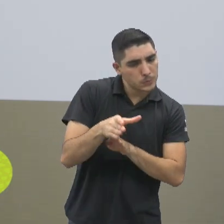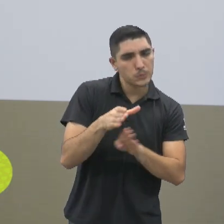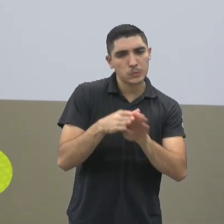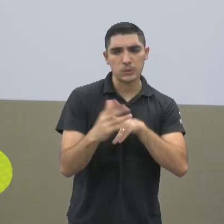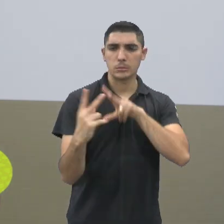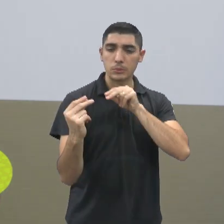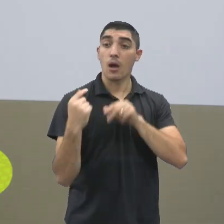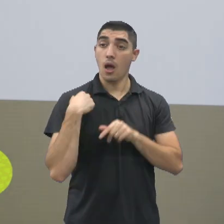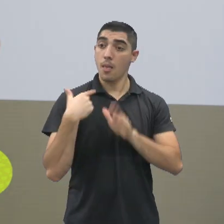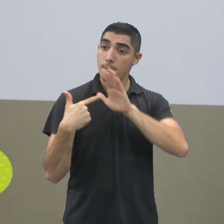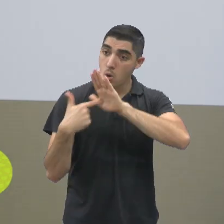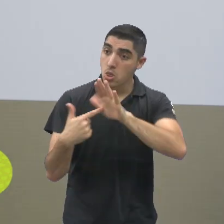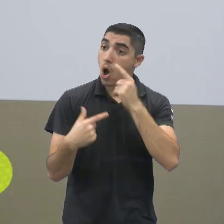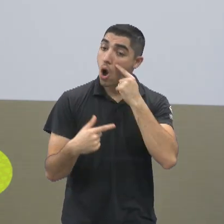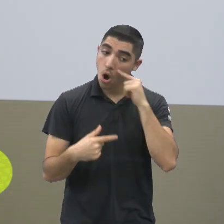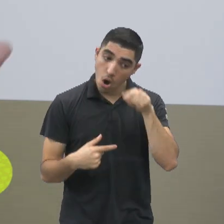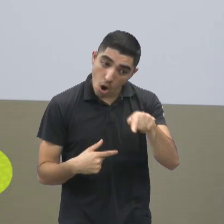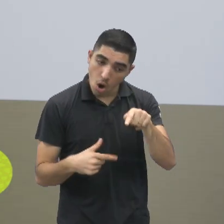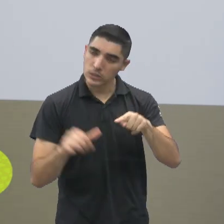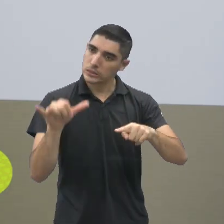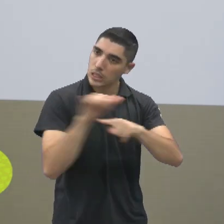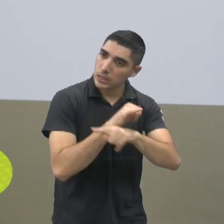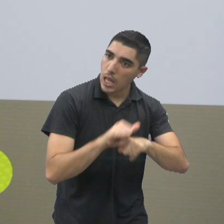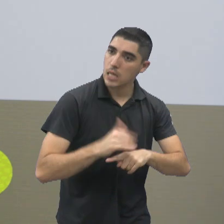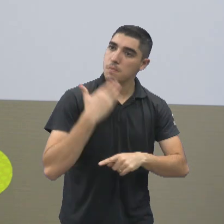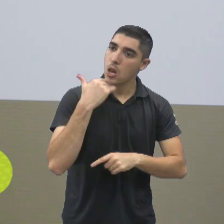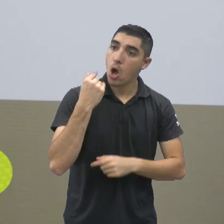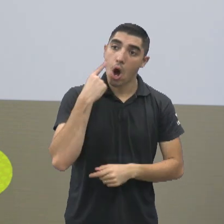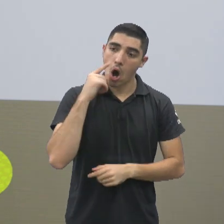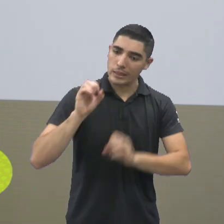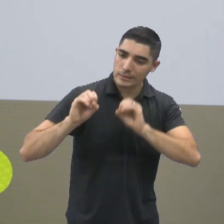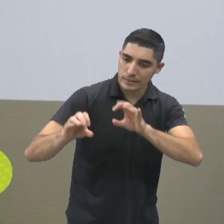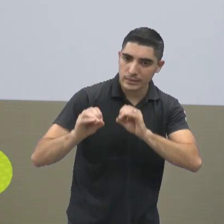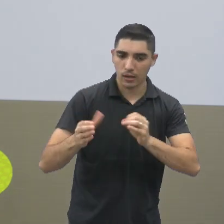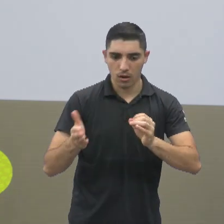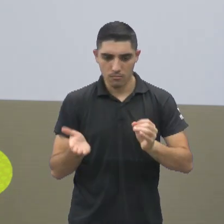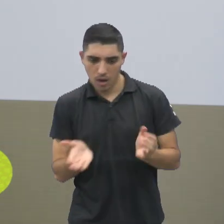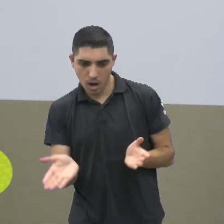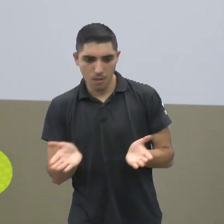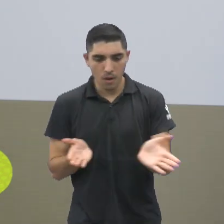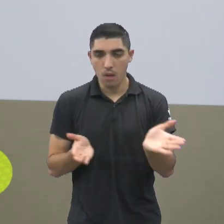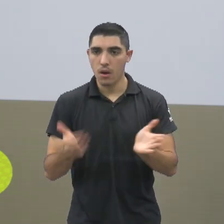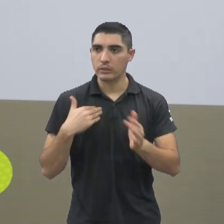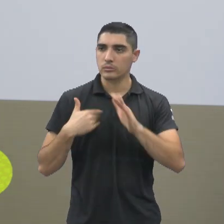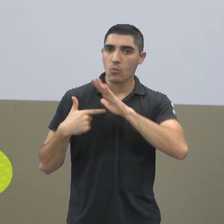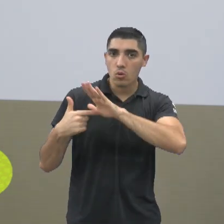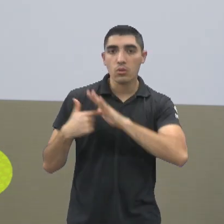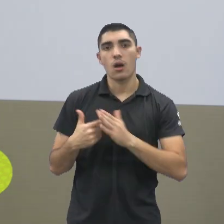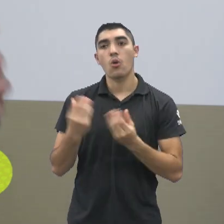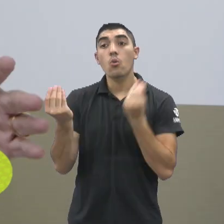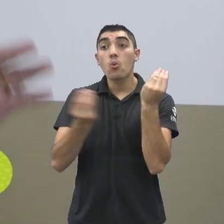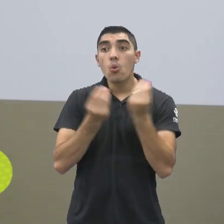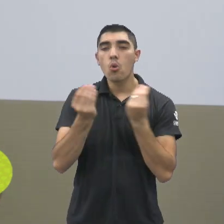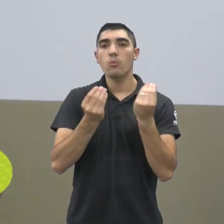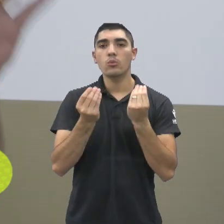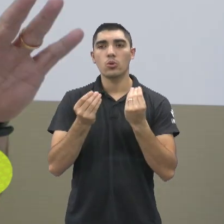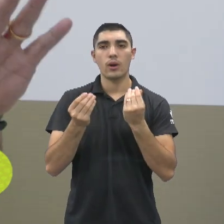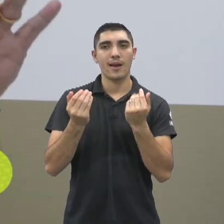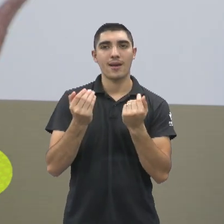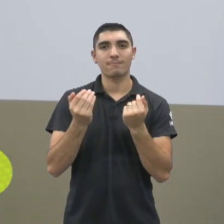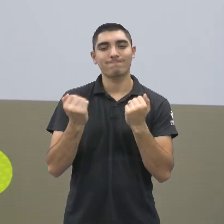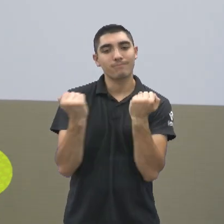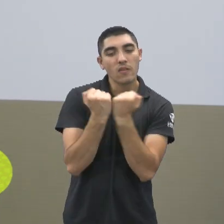precisava ser feito, mostrando fora do campo que tinha essas condições, que eles tinham esse poder de marcação que fosse, né? Não está dando tecnicamente,